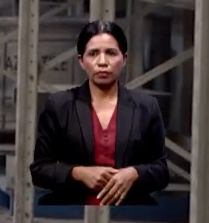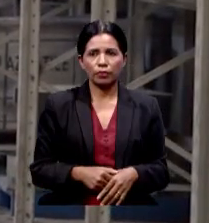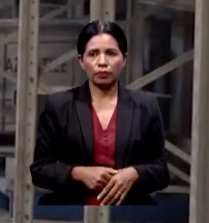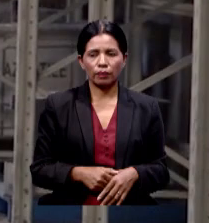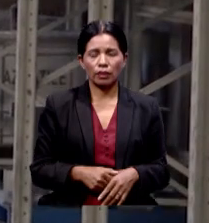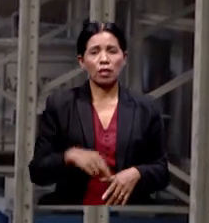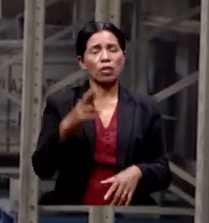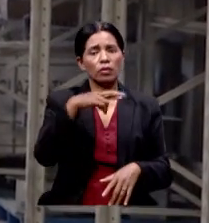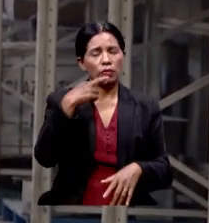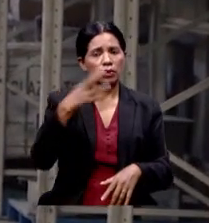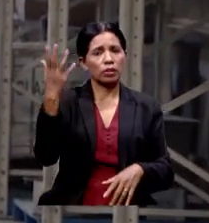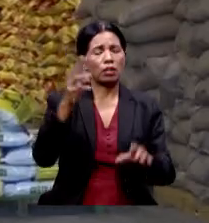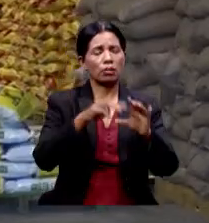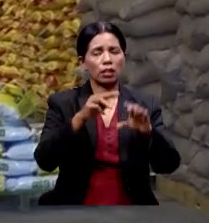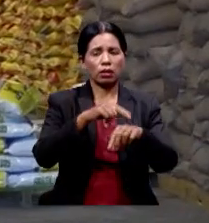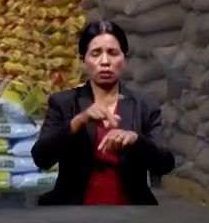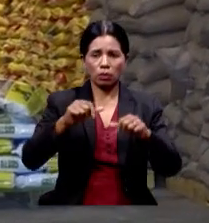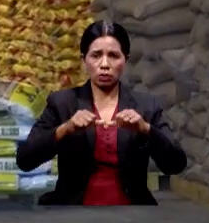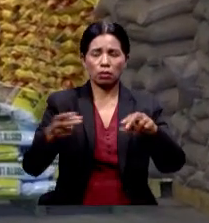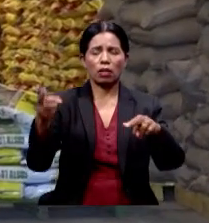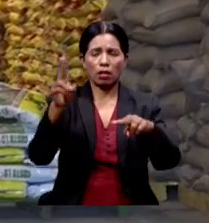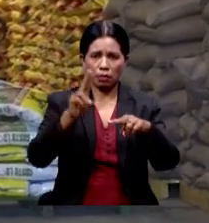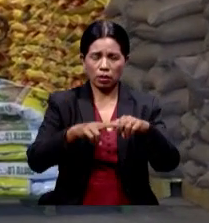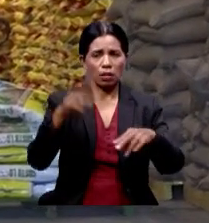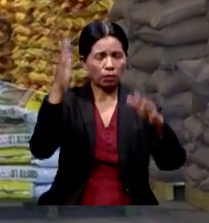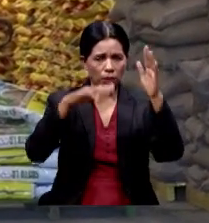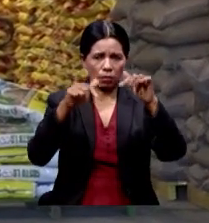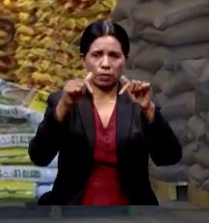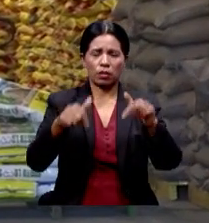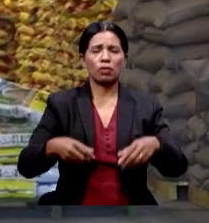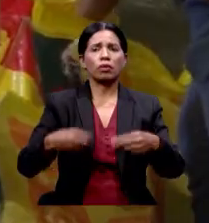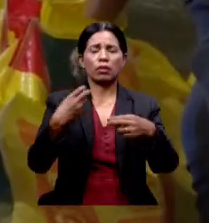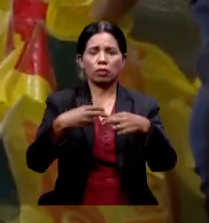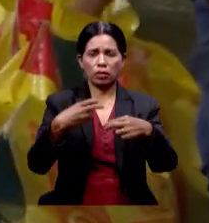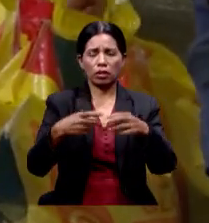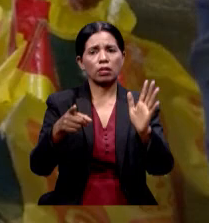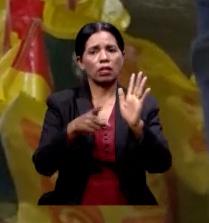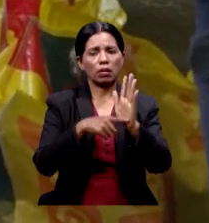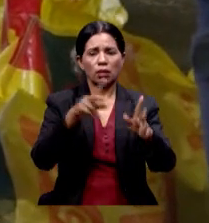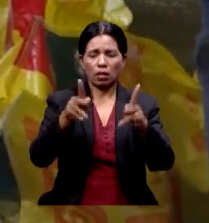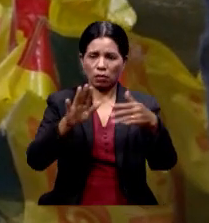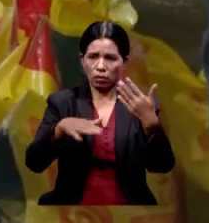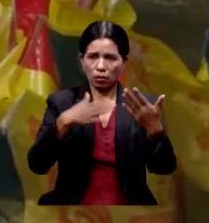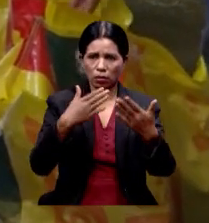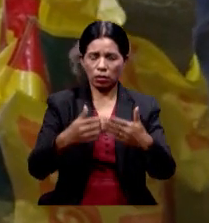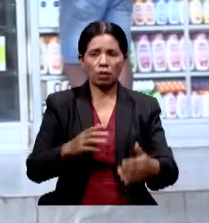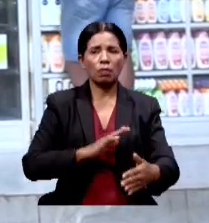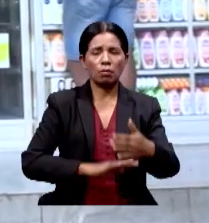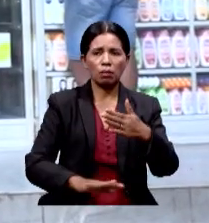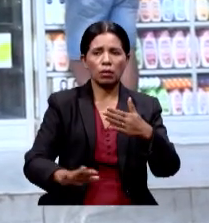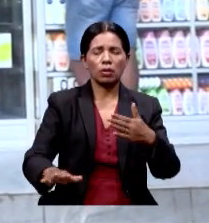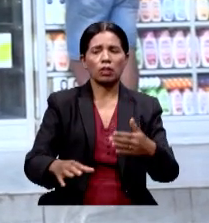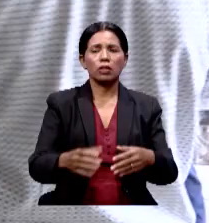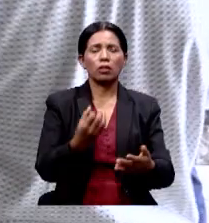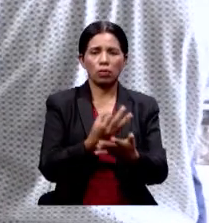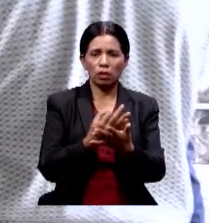Folha em força e mercado nacional continua a aumentar. No problema idane foi impacto negativo para a comunidade NBE, moris o rendimento cake. A